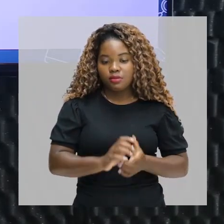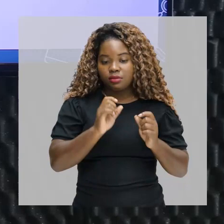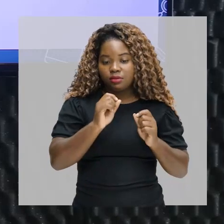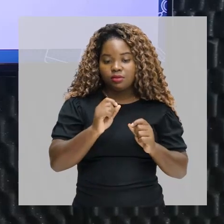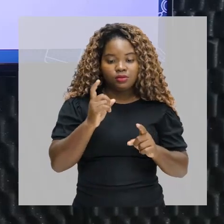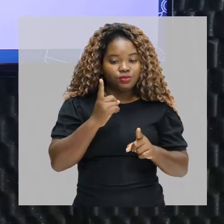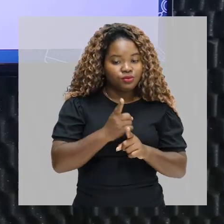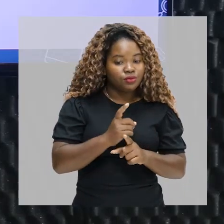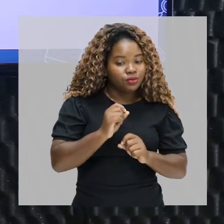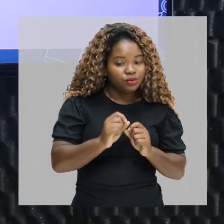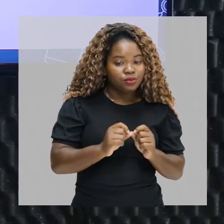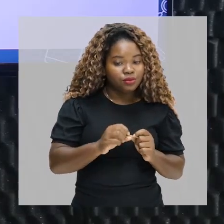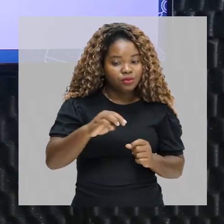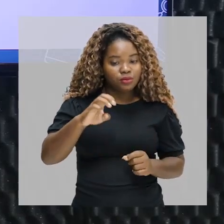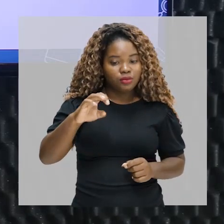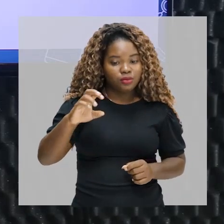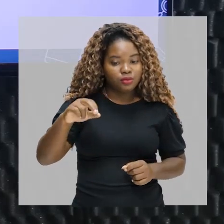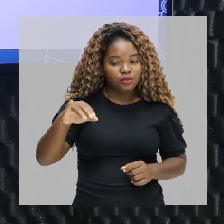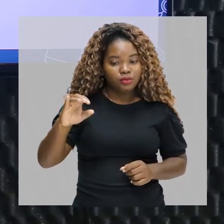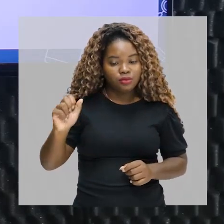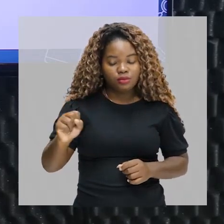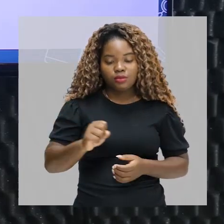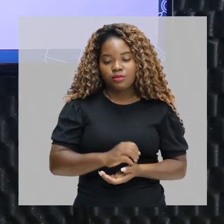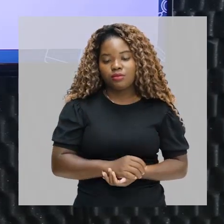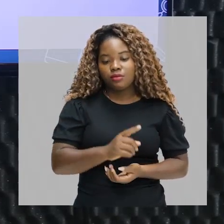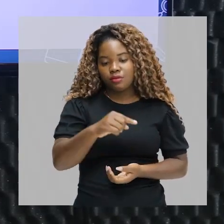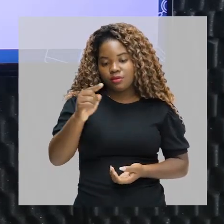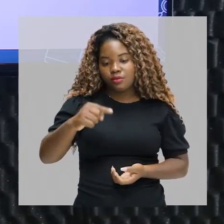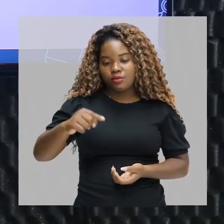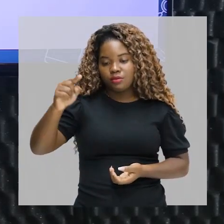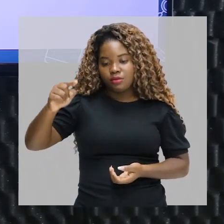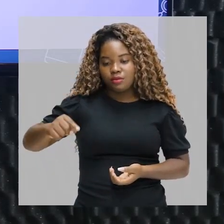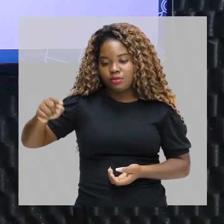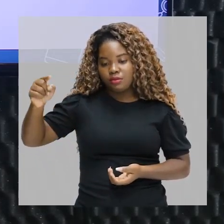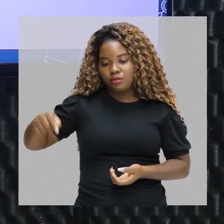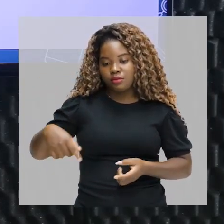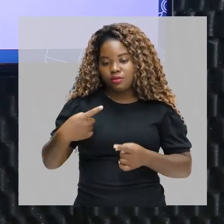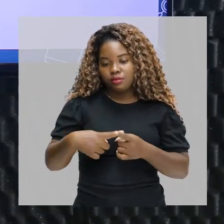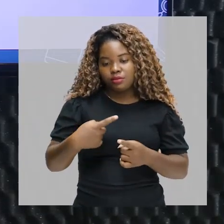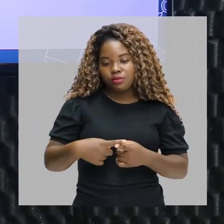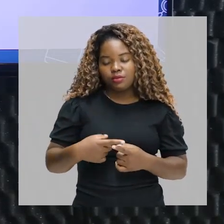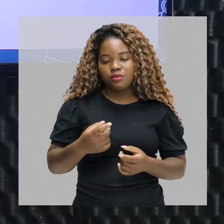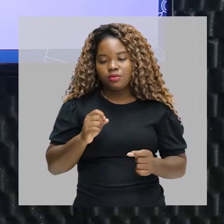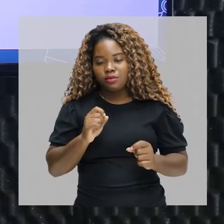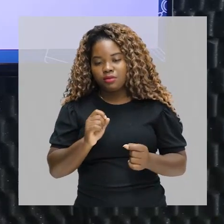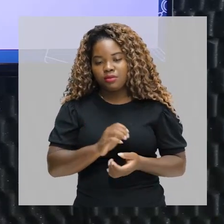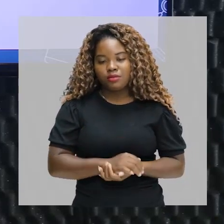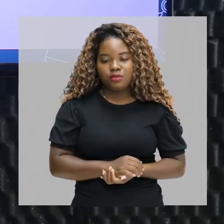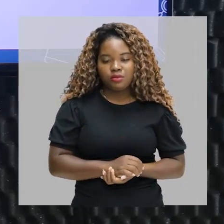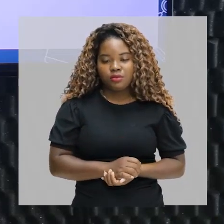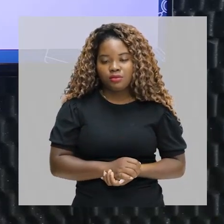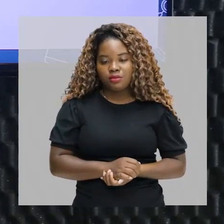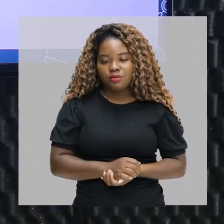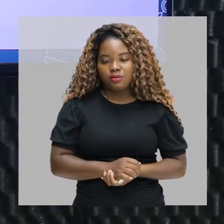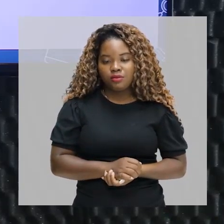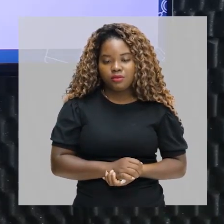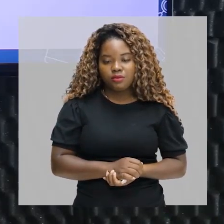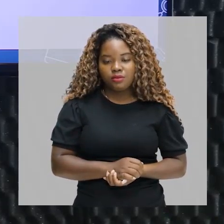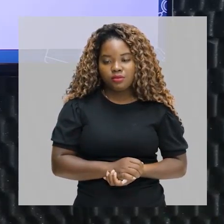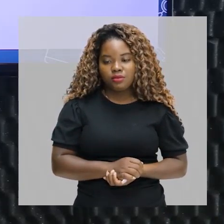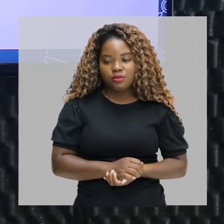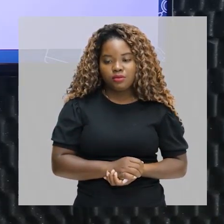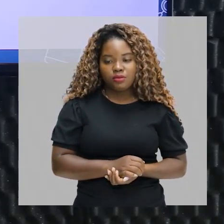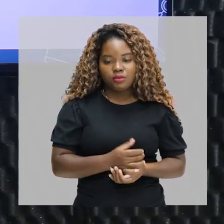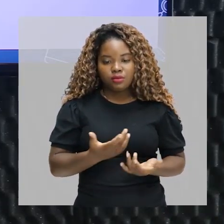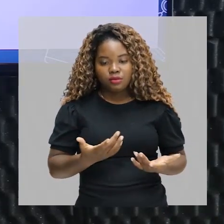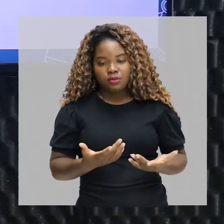iremos encontrar são ondas mecânicas. Justamente por essa rarefação, né, que tem entre as